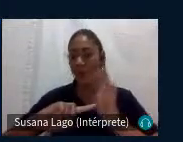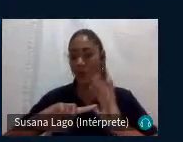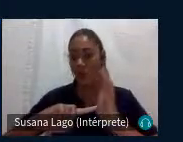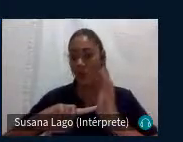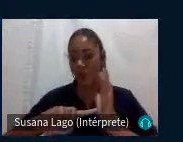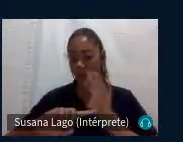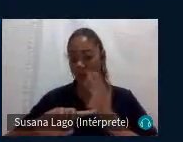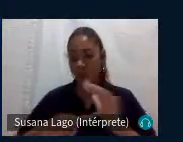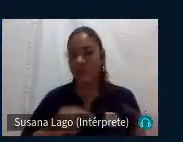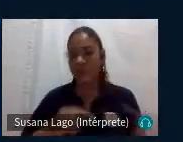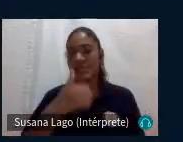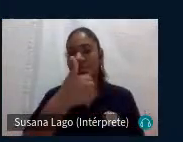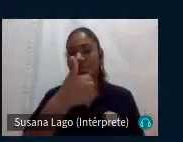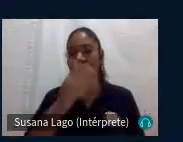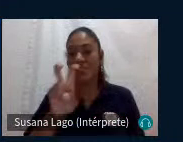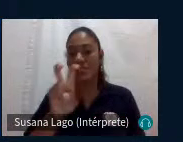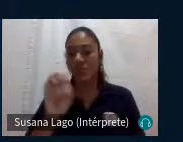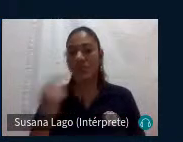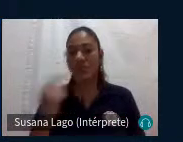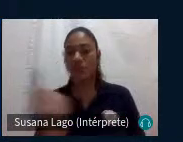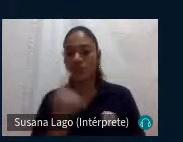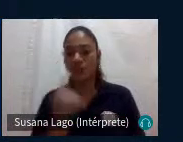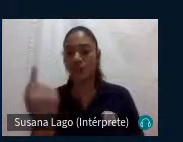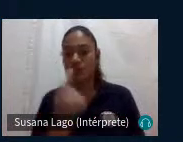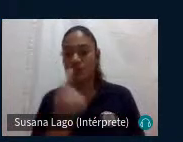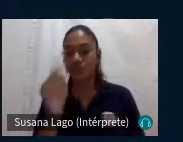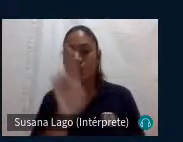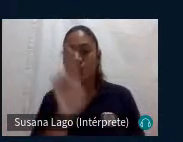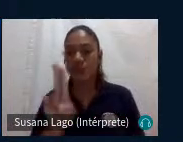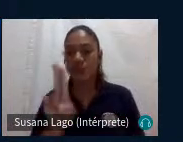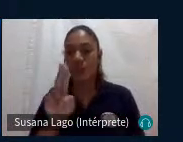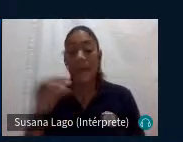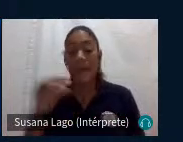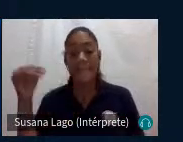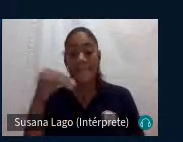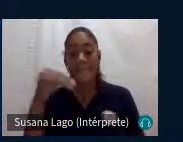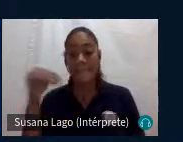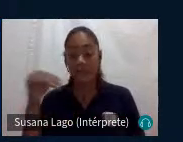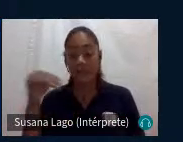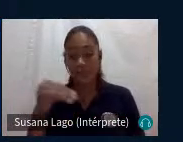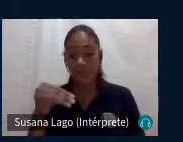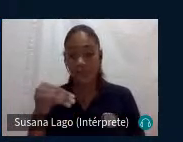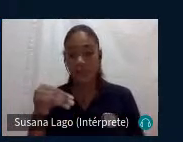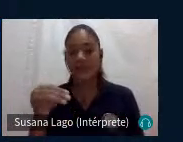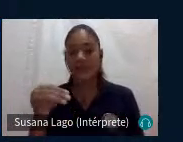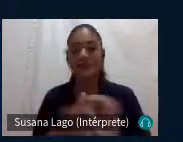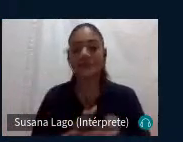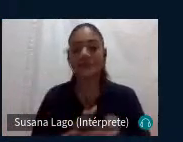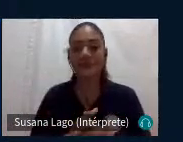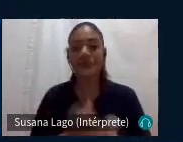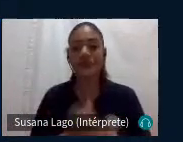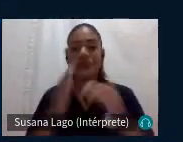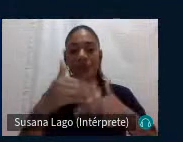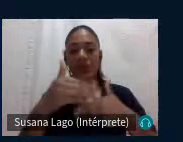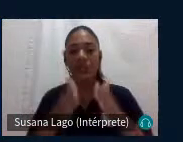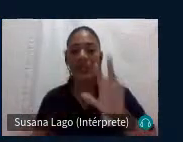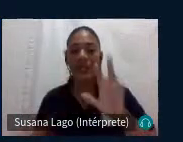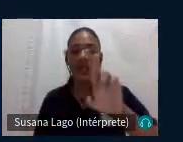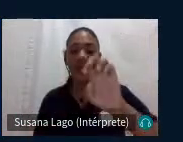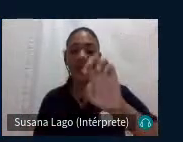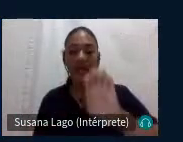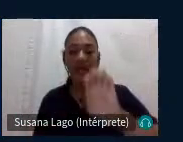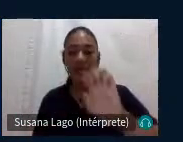minuto. 650 rotações. A caixa redutora fala que essa nova rotação será